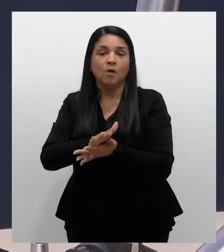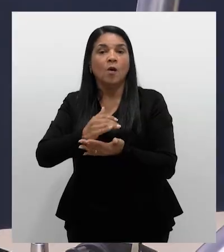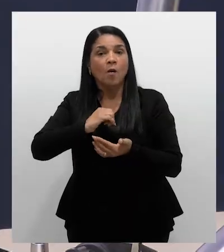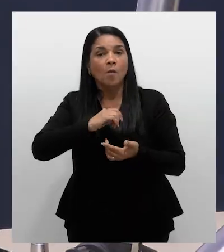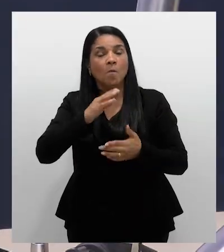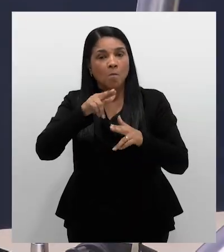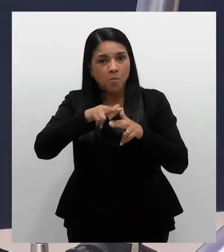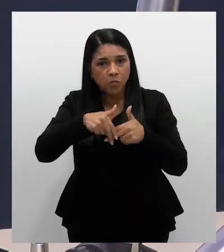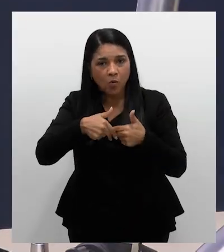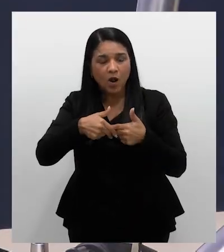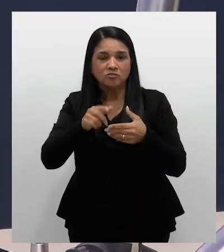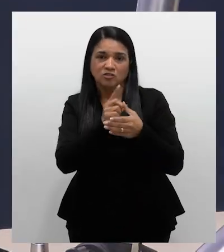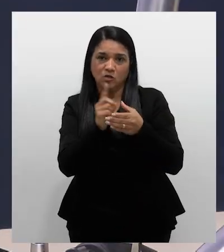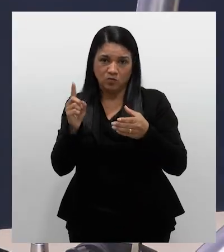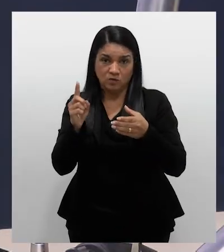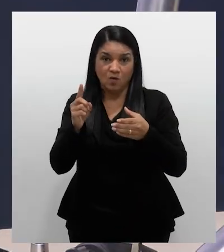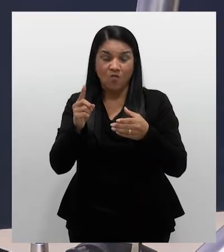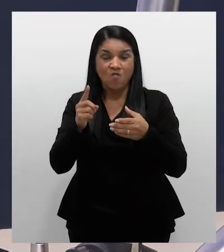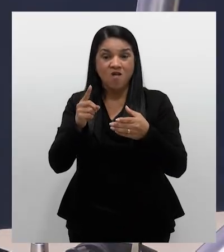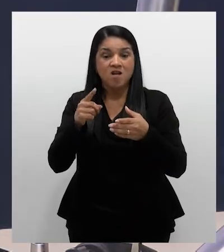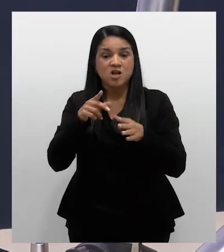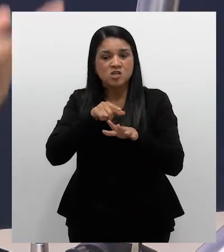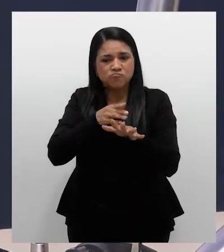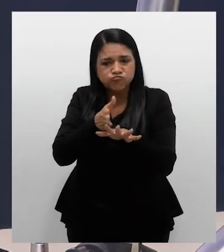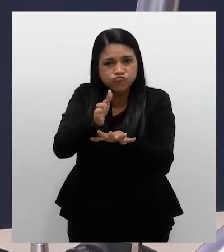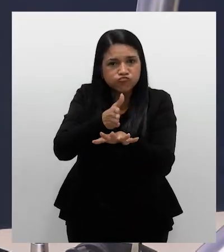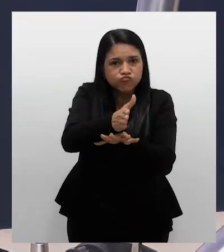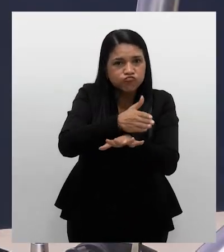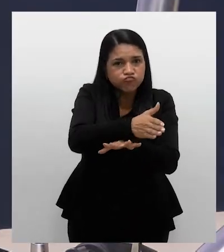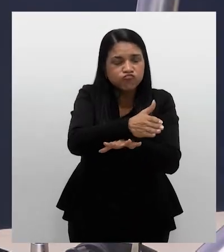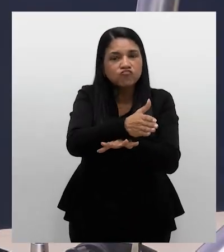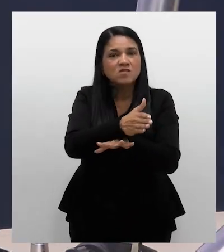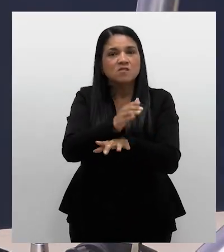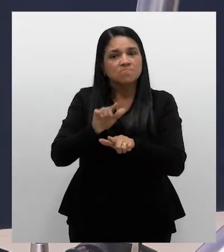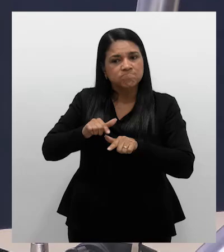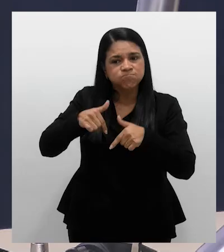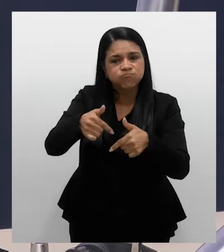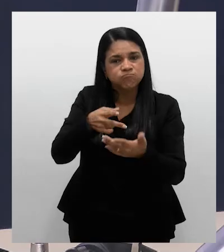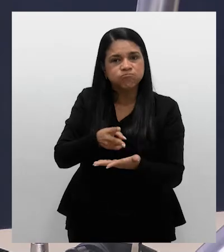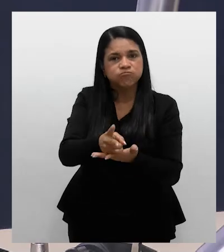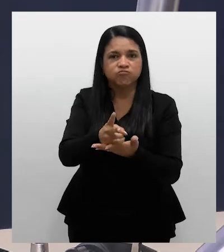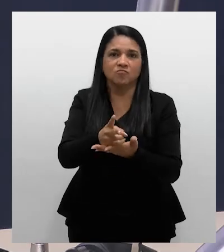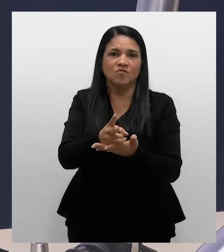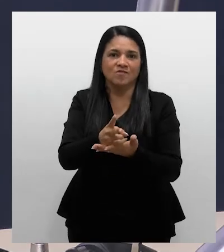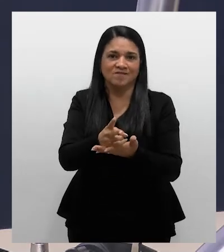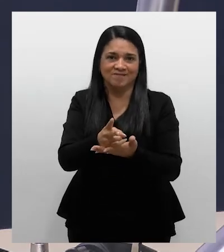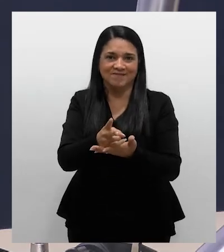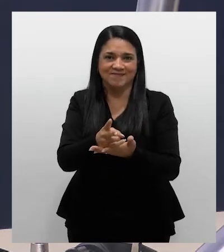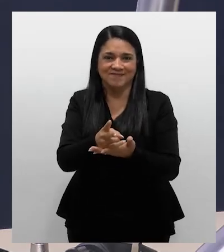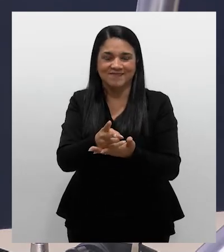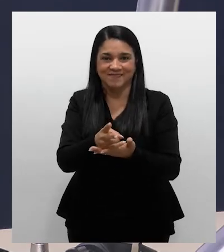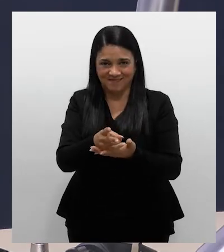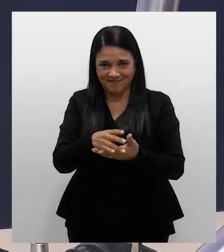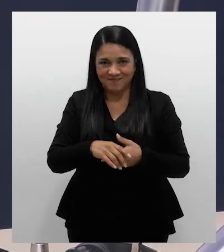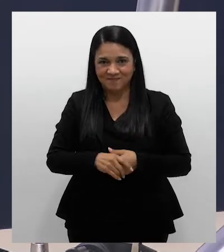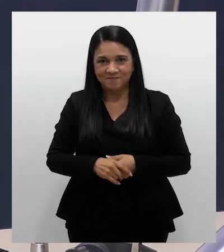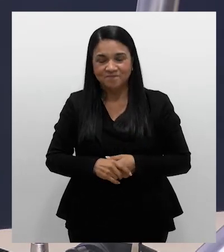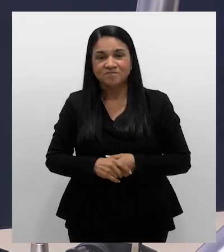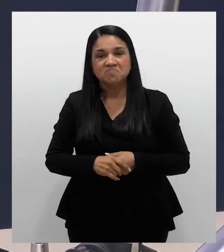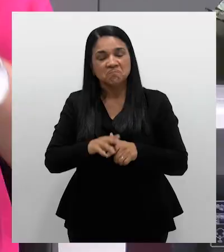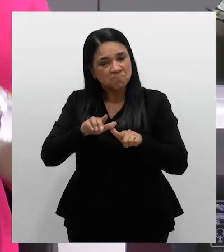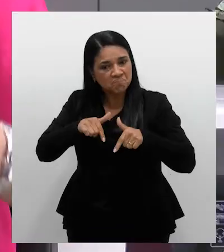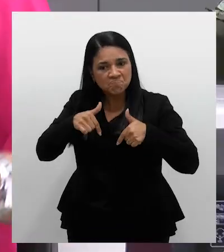perante a exclusão. Tente fazer caminhos alternativos para se manter, porque não é fugindo que a gente ganha. É isso. Muito